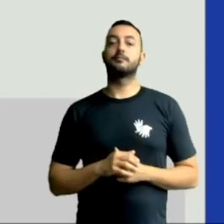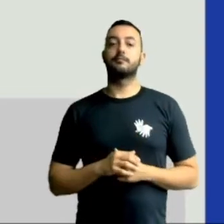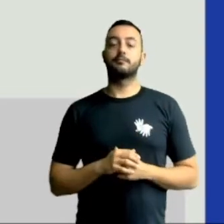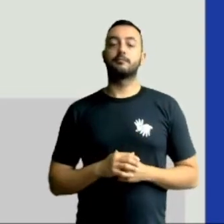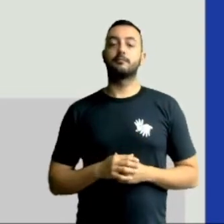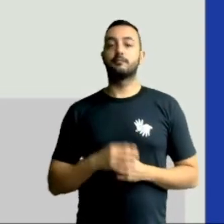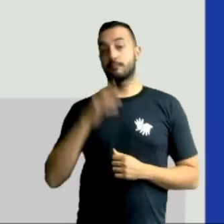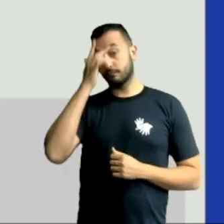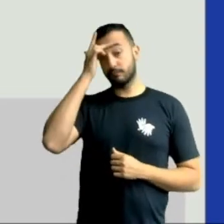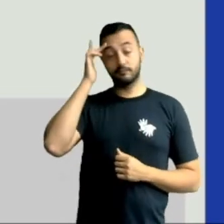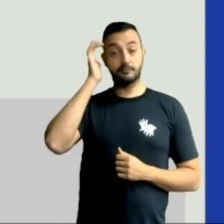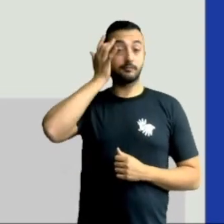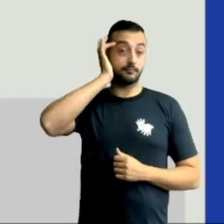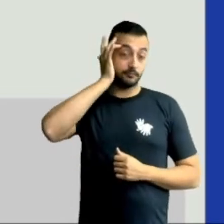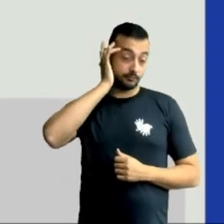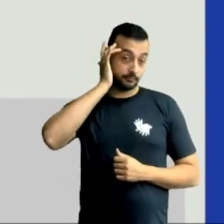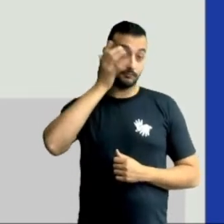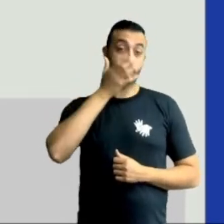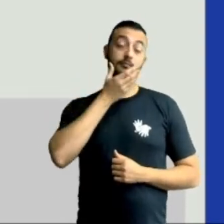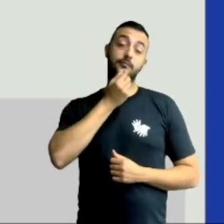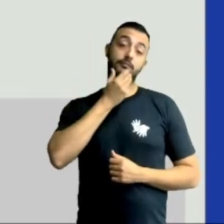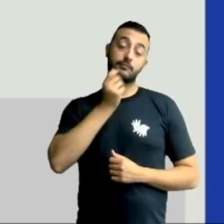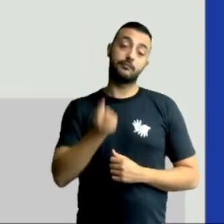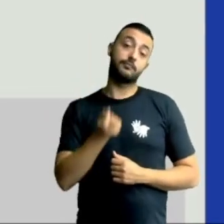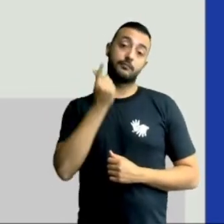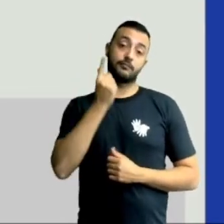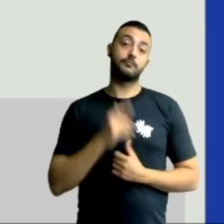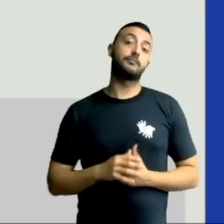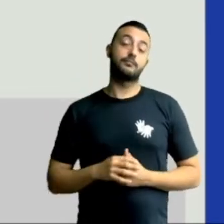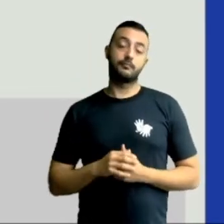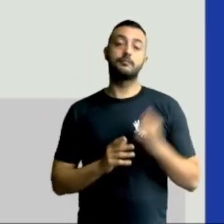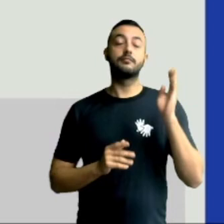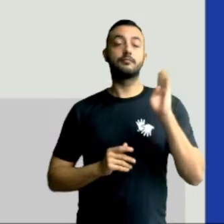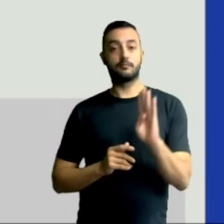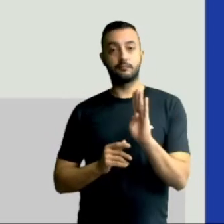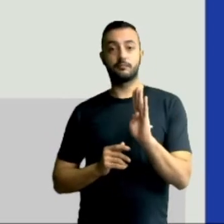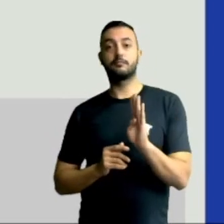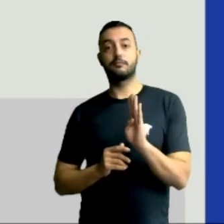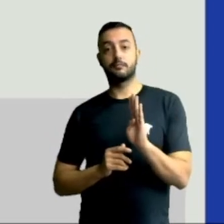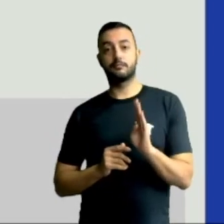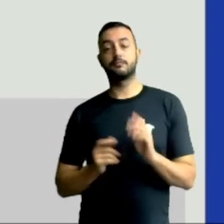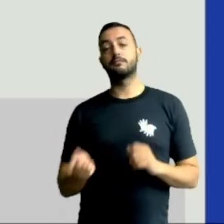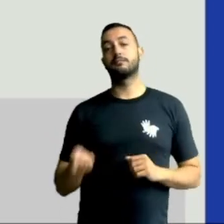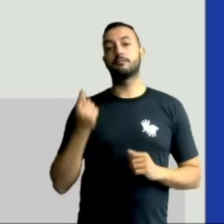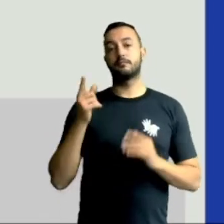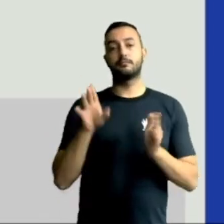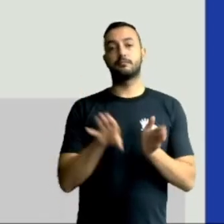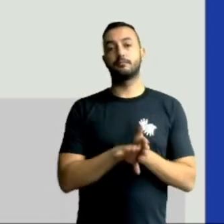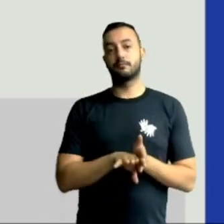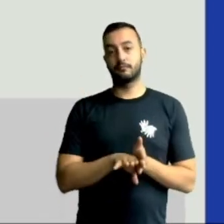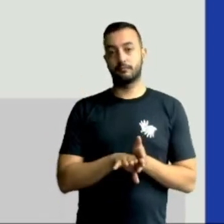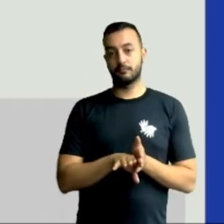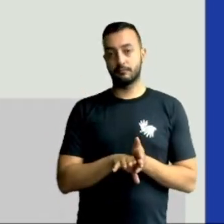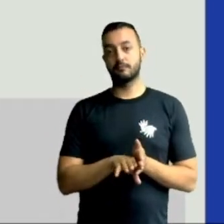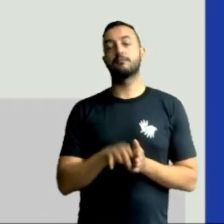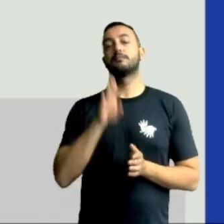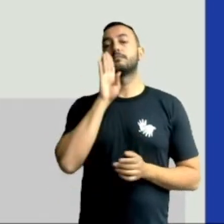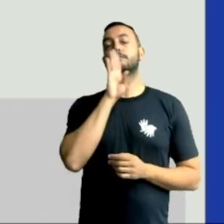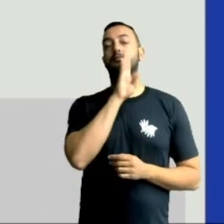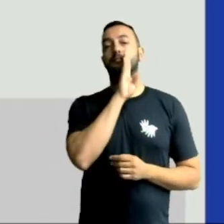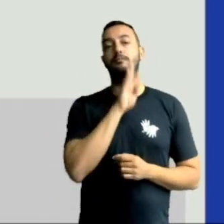As pessoas acharam o homem estranho. E na letra B, um estranho chegou no